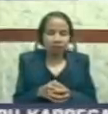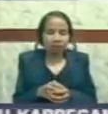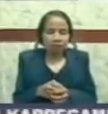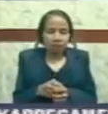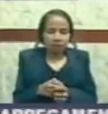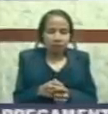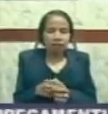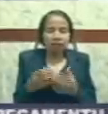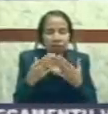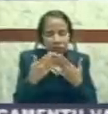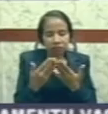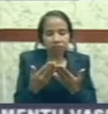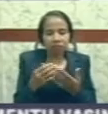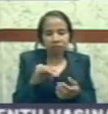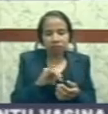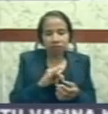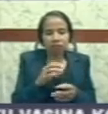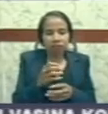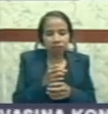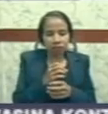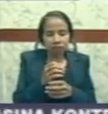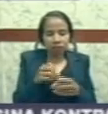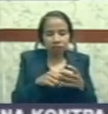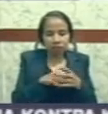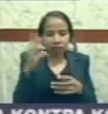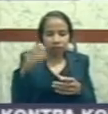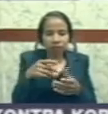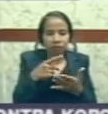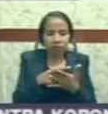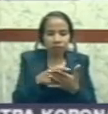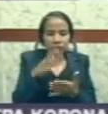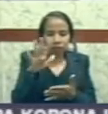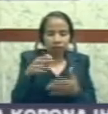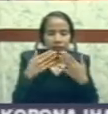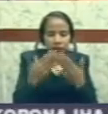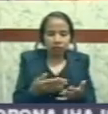obstáculo, muito bem, eu retiro a proposta número 5. Obrigado.